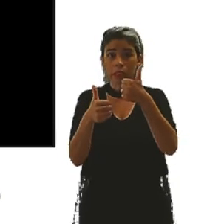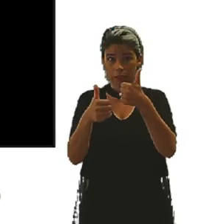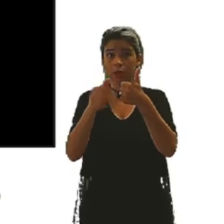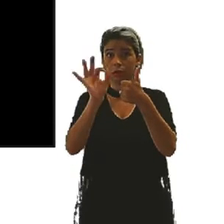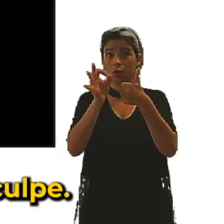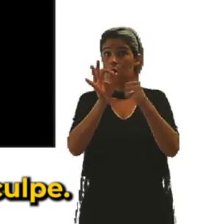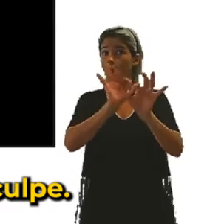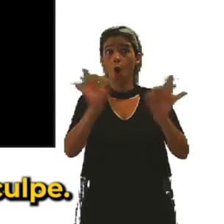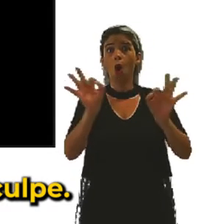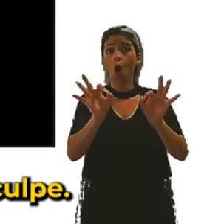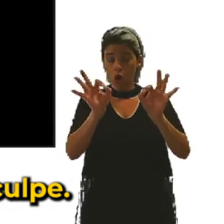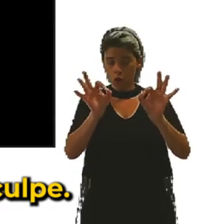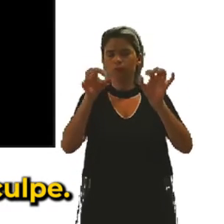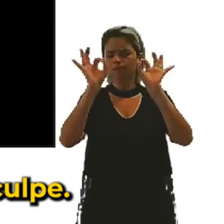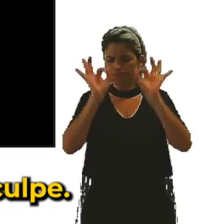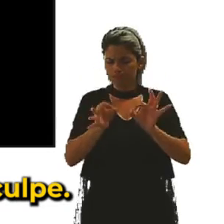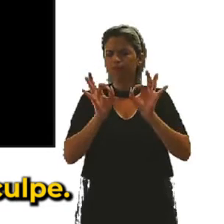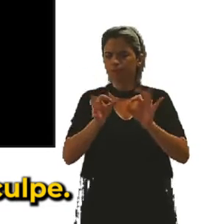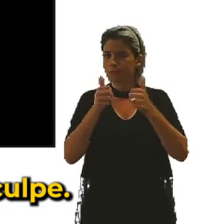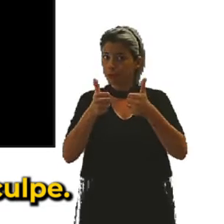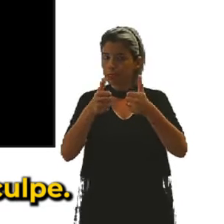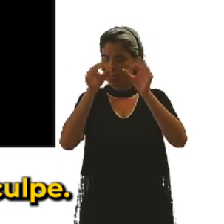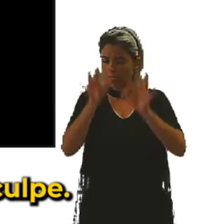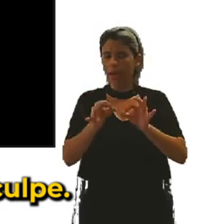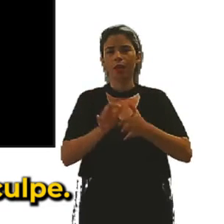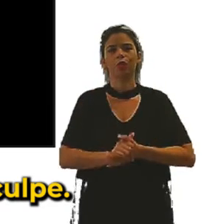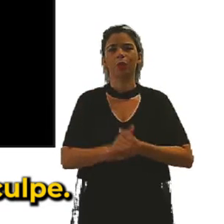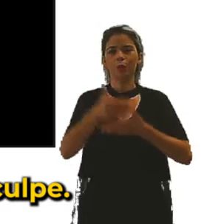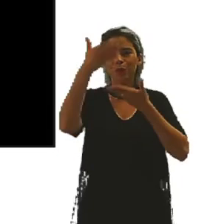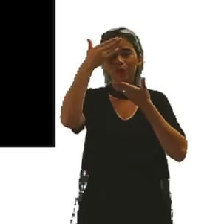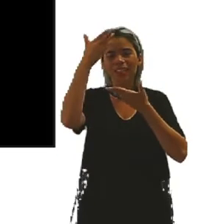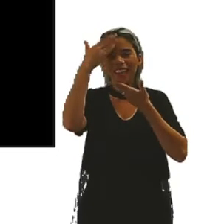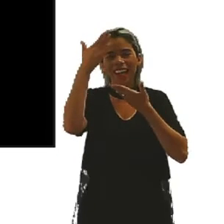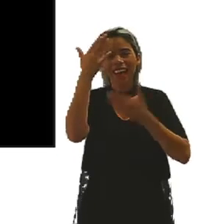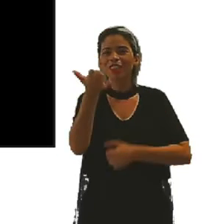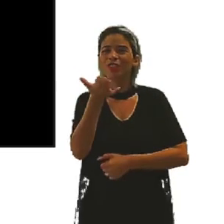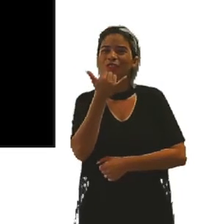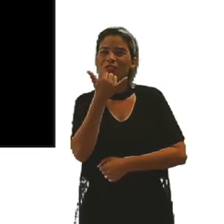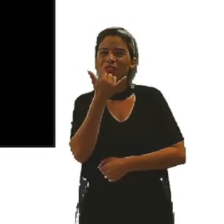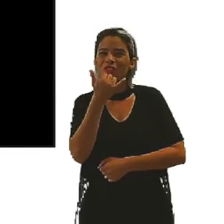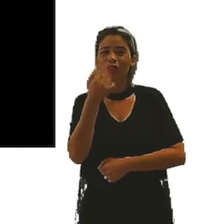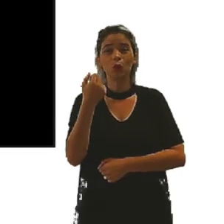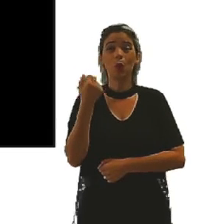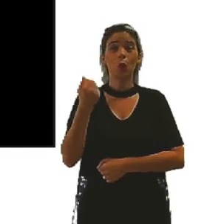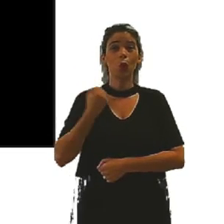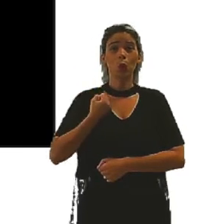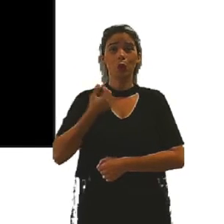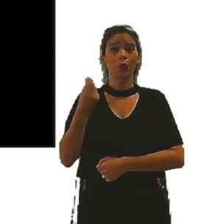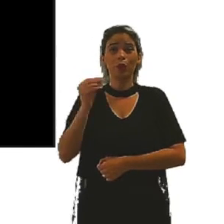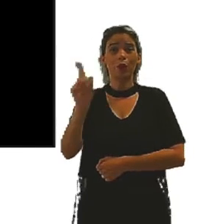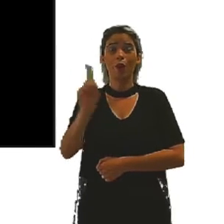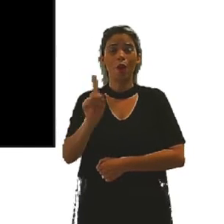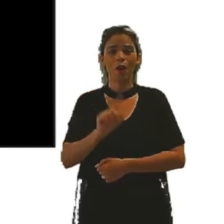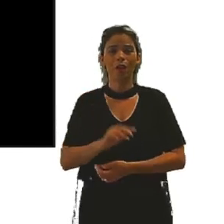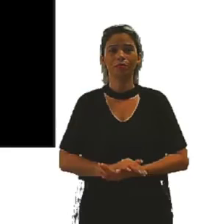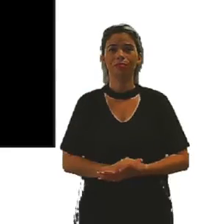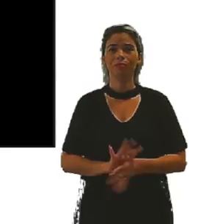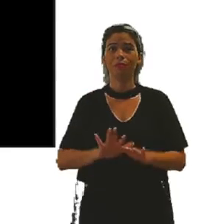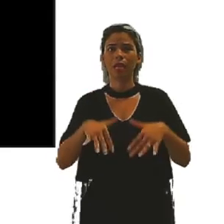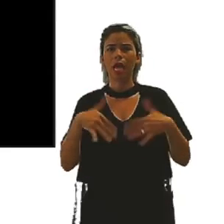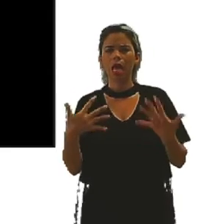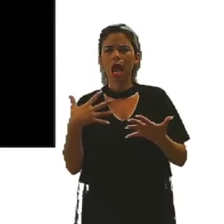aí, 2020, exatamente. Perfeito. Obrigada. Muito obrigada, desculpe. Olhem só, os casos